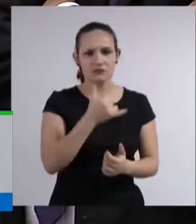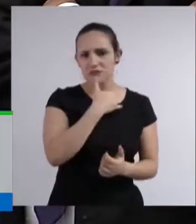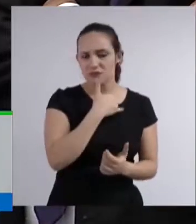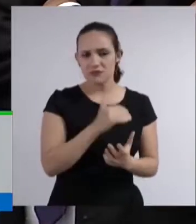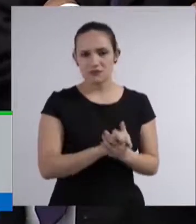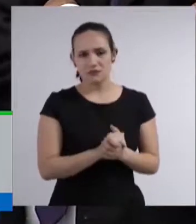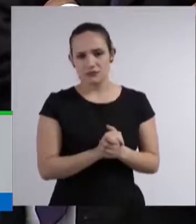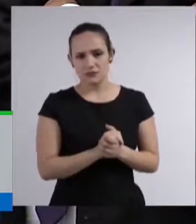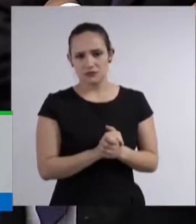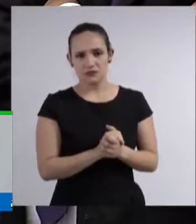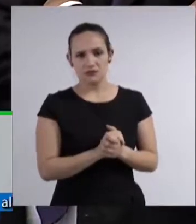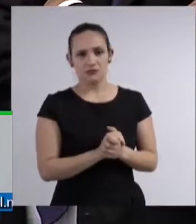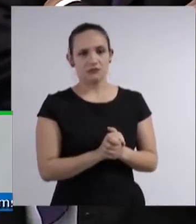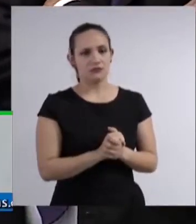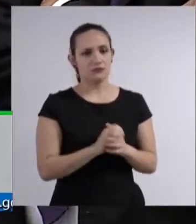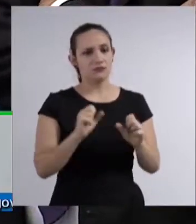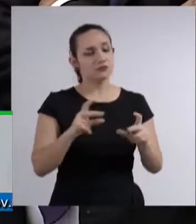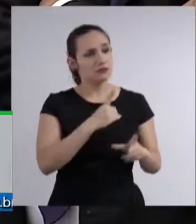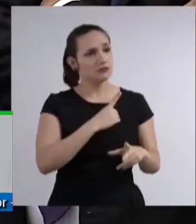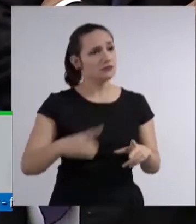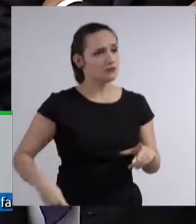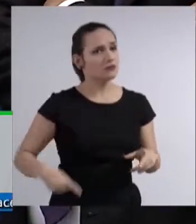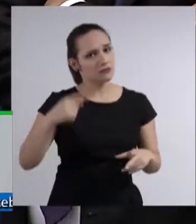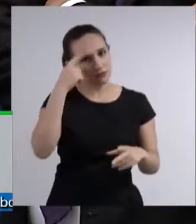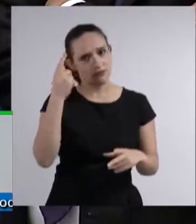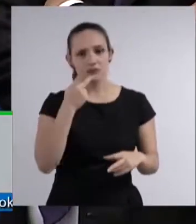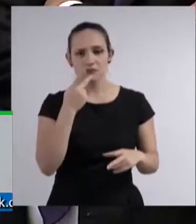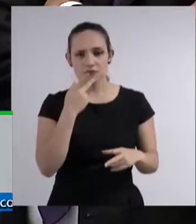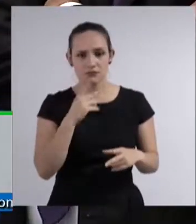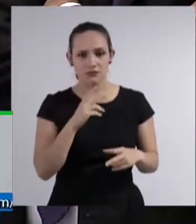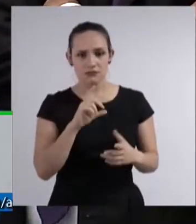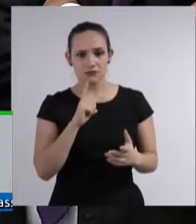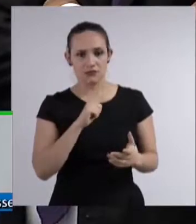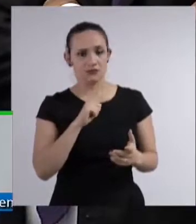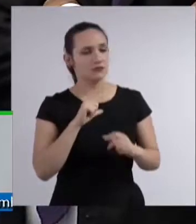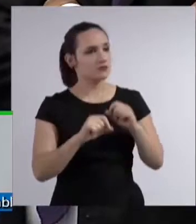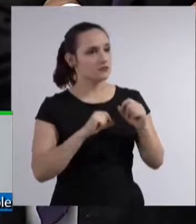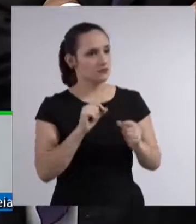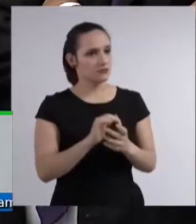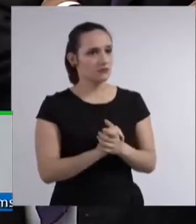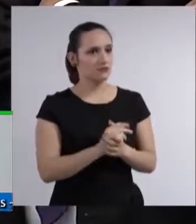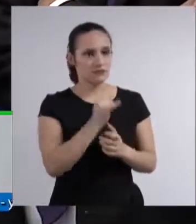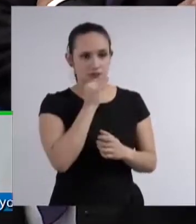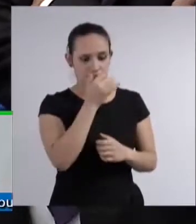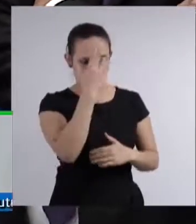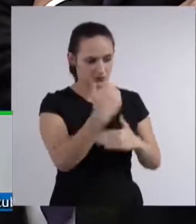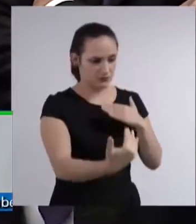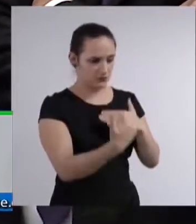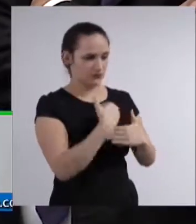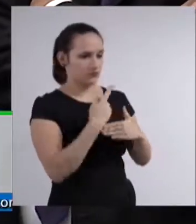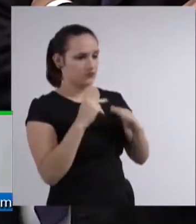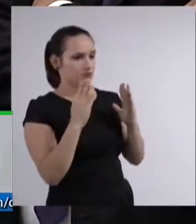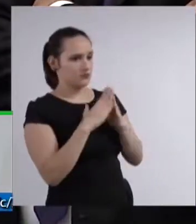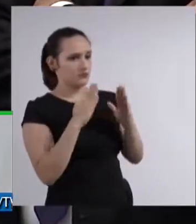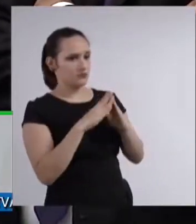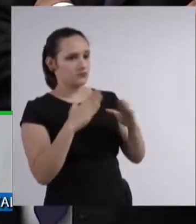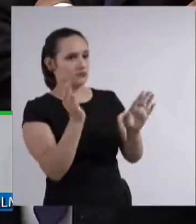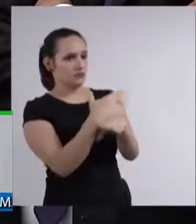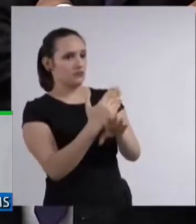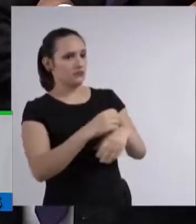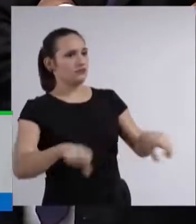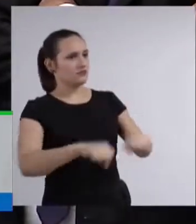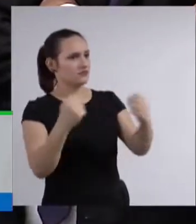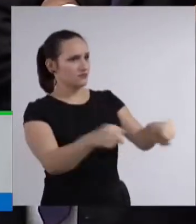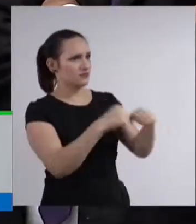como disse aqui o deputado Zé Teixeira. Também foram agredidos no seu direito, ou seja, a pessoa entrar na sua casa, quebrar tudo.